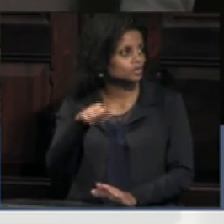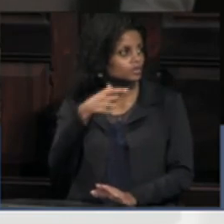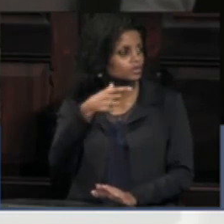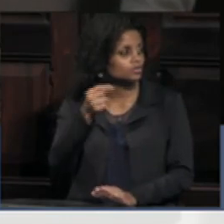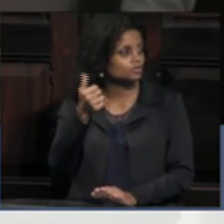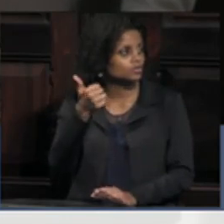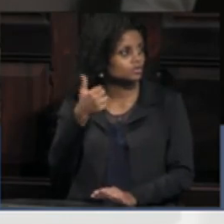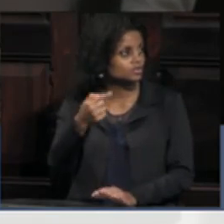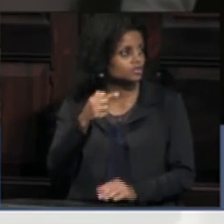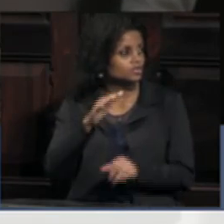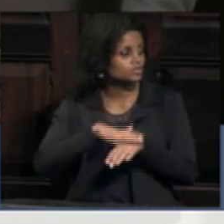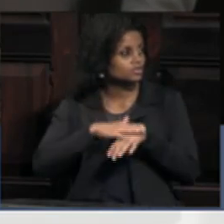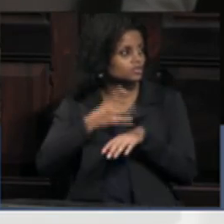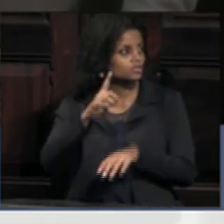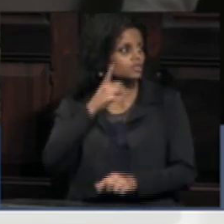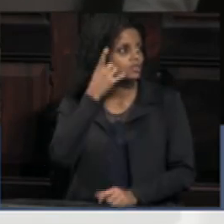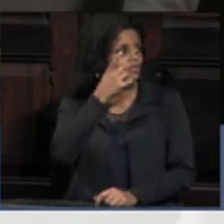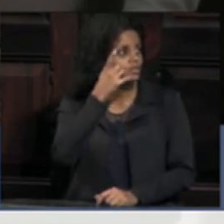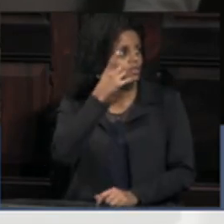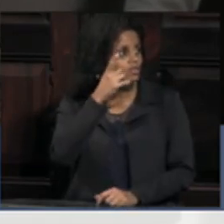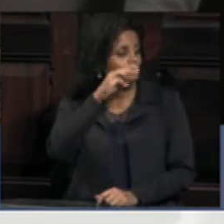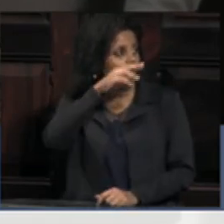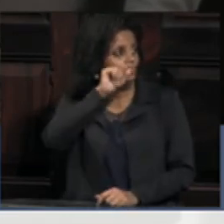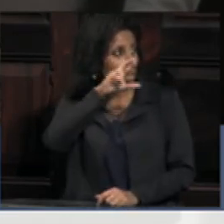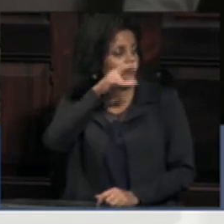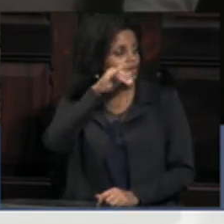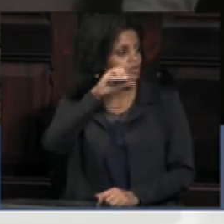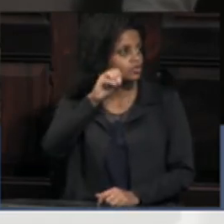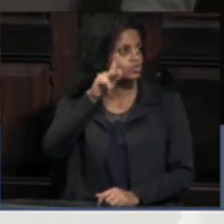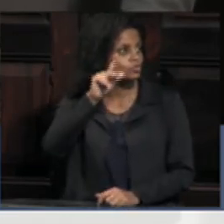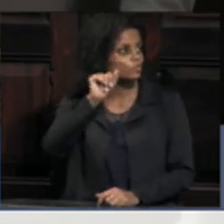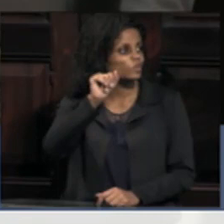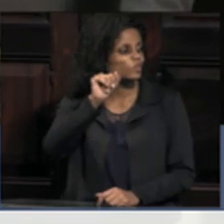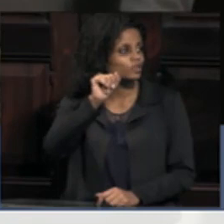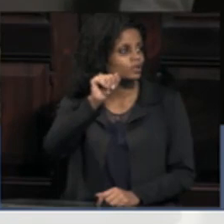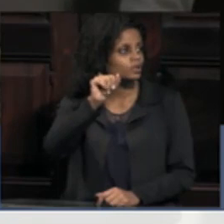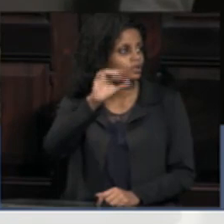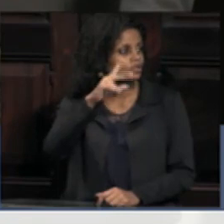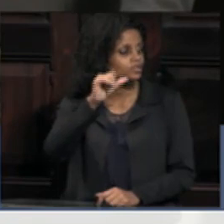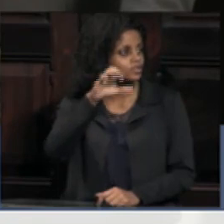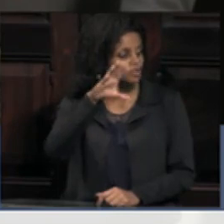3123/2017, de autoria do deputado Bruno Daori, Márcio Pacheco, Zaqueu Teixeira e Tio Carlos.